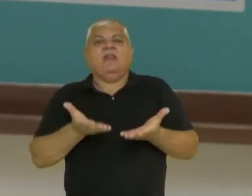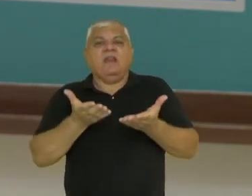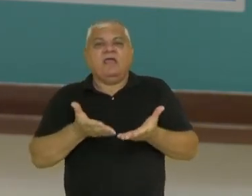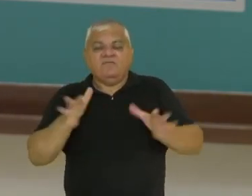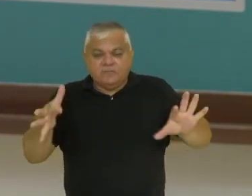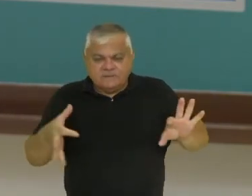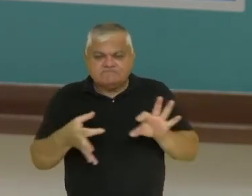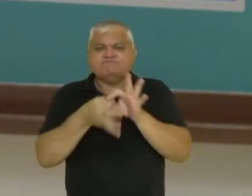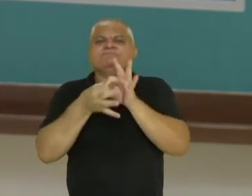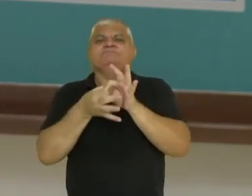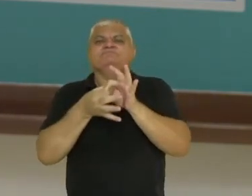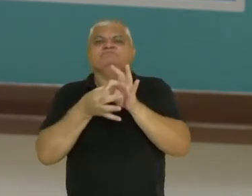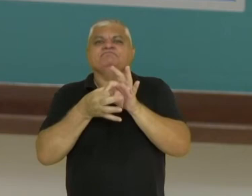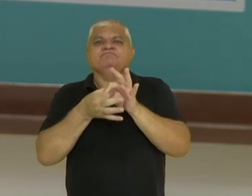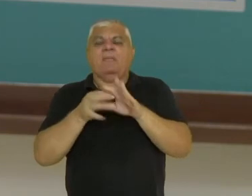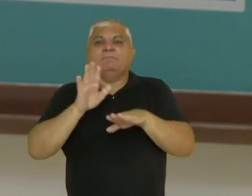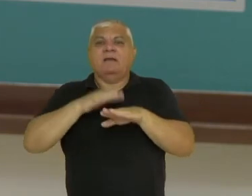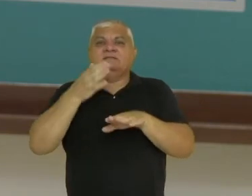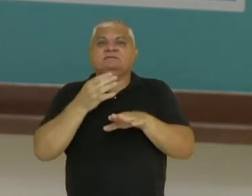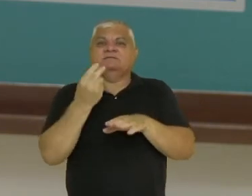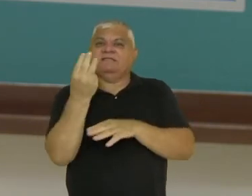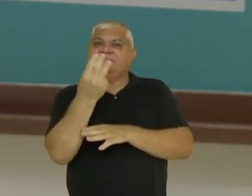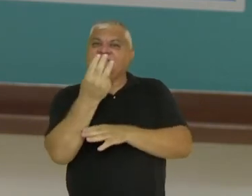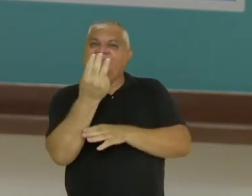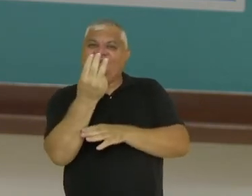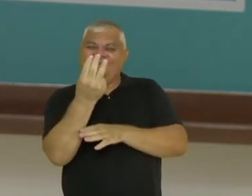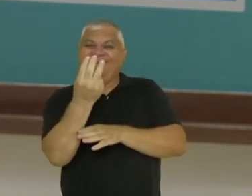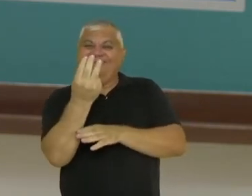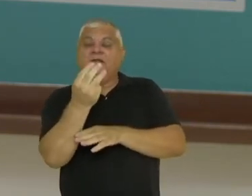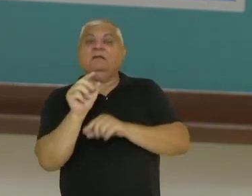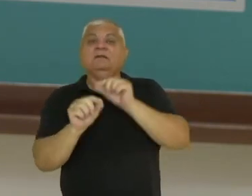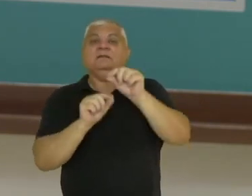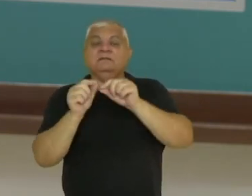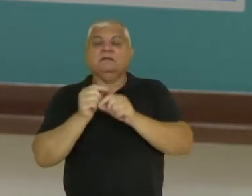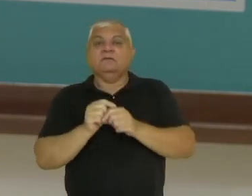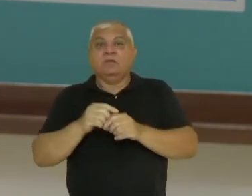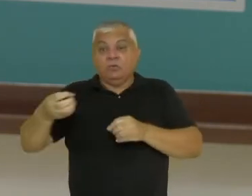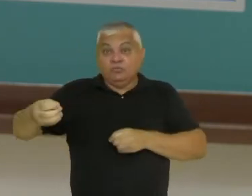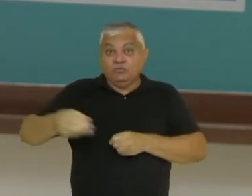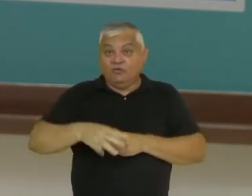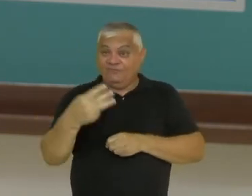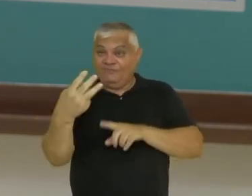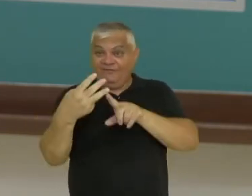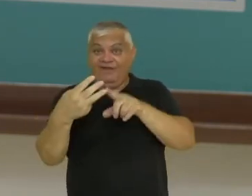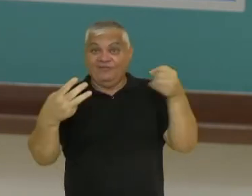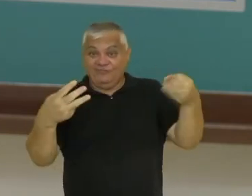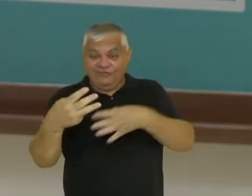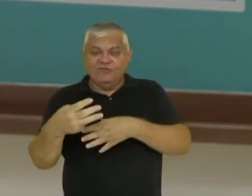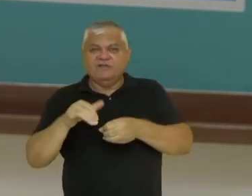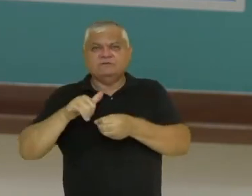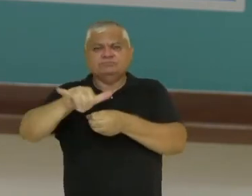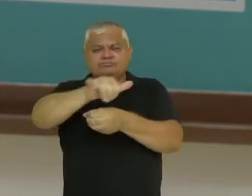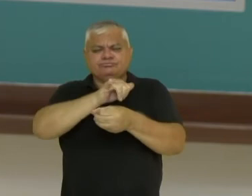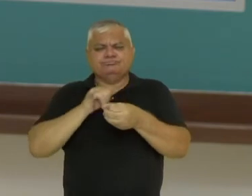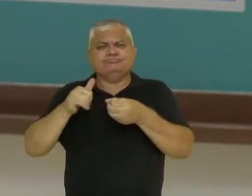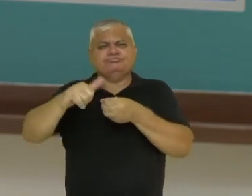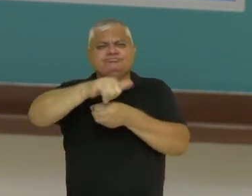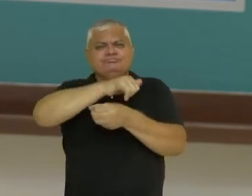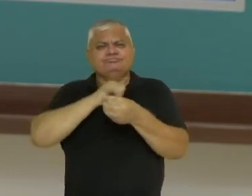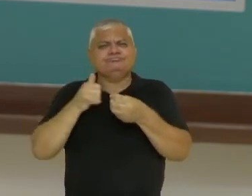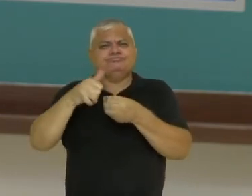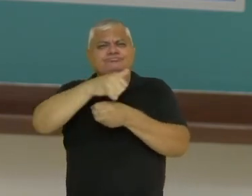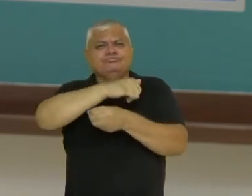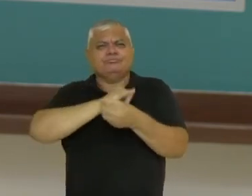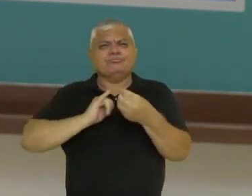juntam para formar um mais pesado. No momento da formação de um novo elemento, há a liberação de energia. A fusão nuclear é o que